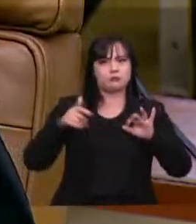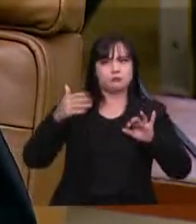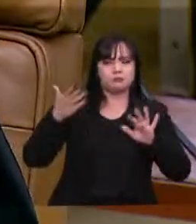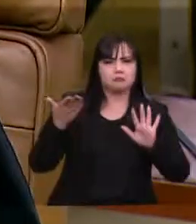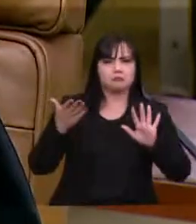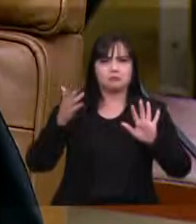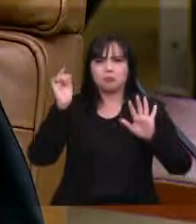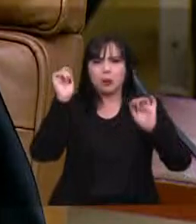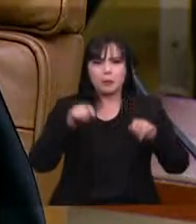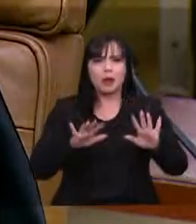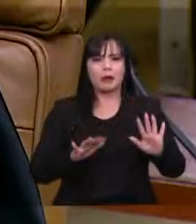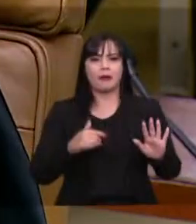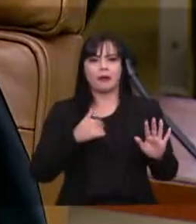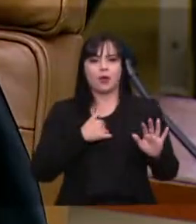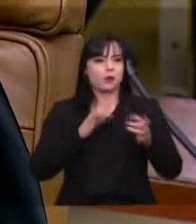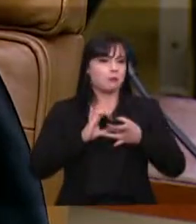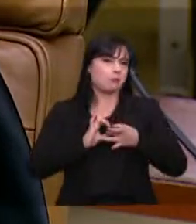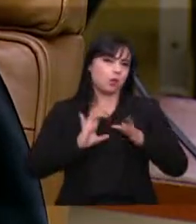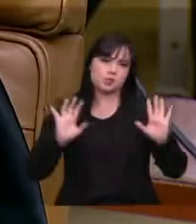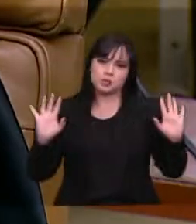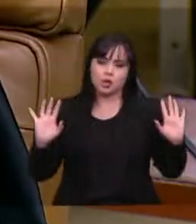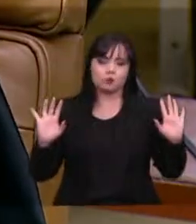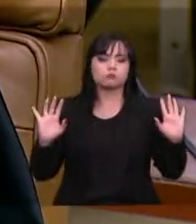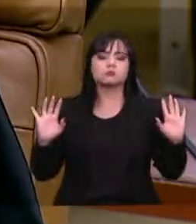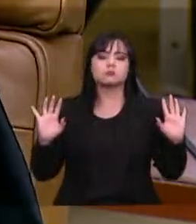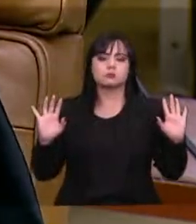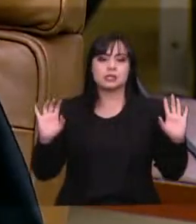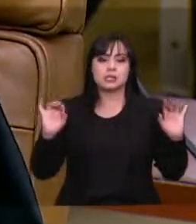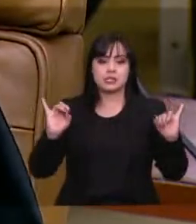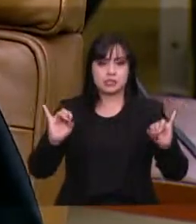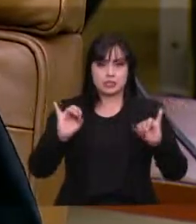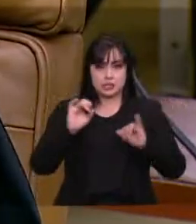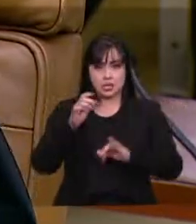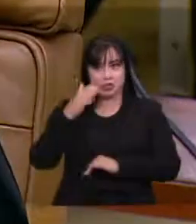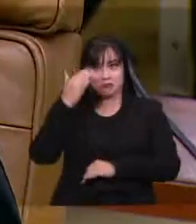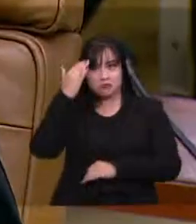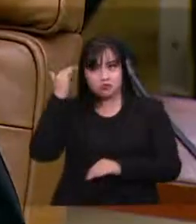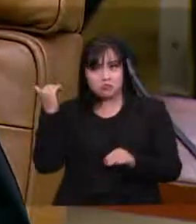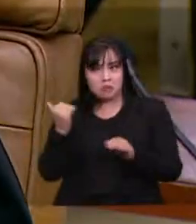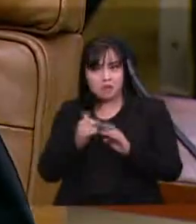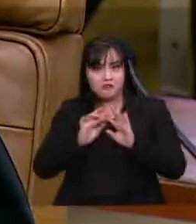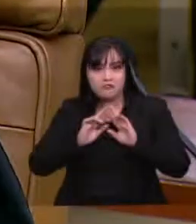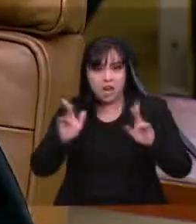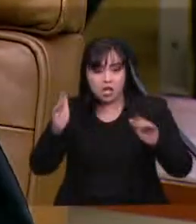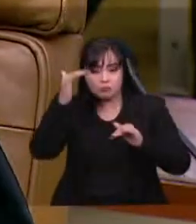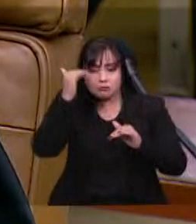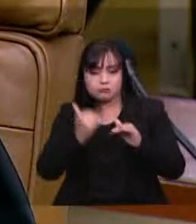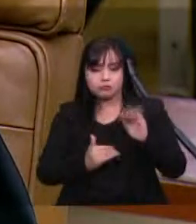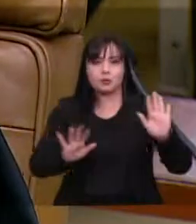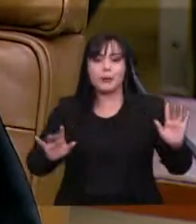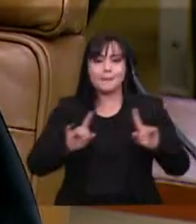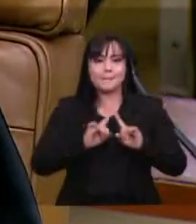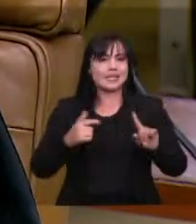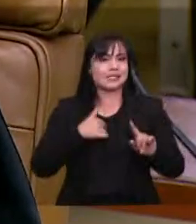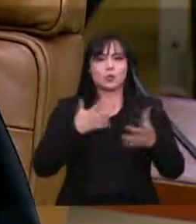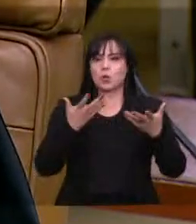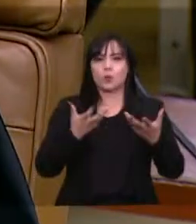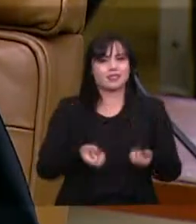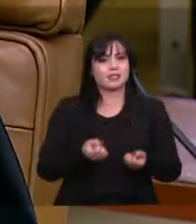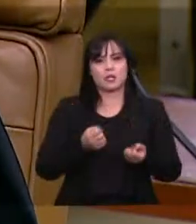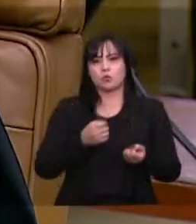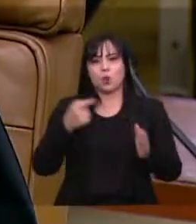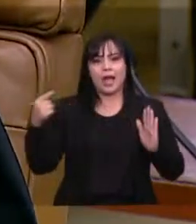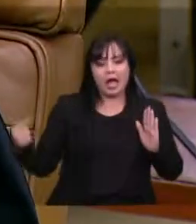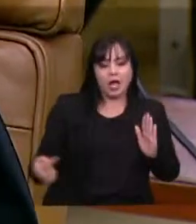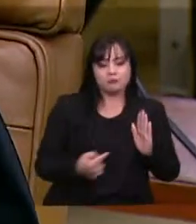me coloco à disposição caso a compreensão seja diversa mas aqui não acolho a tese